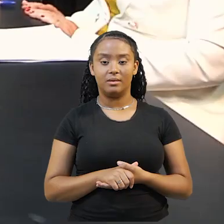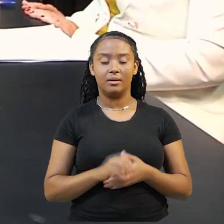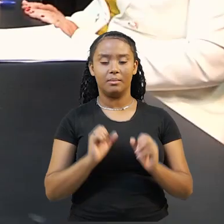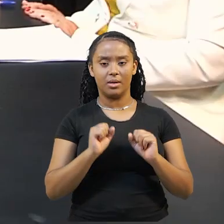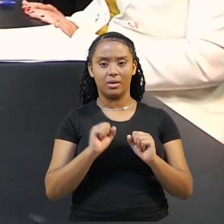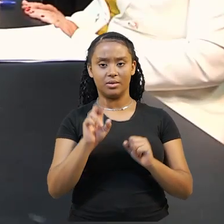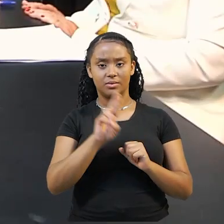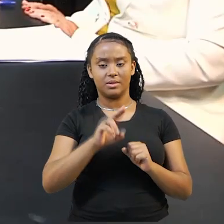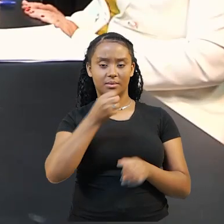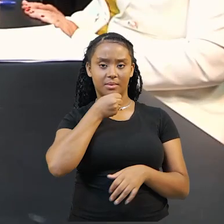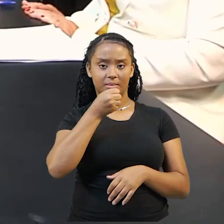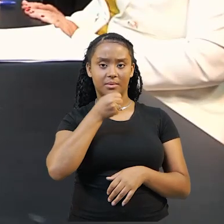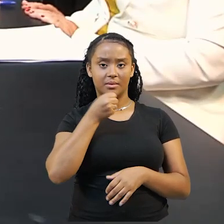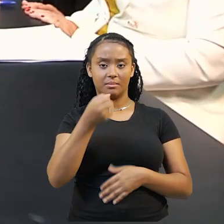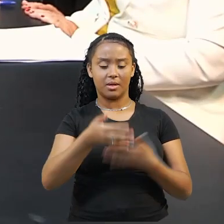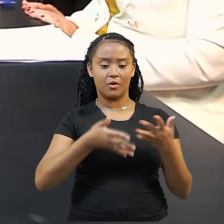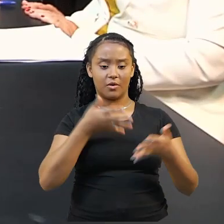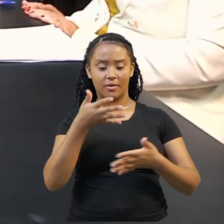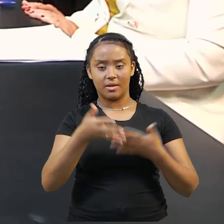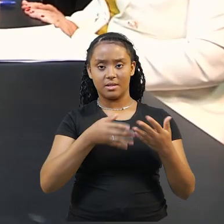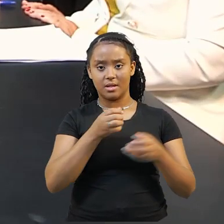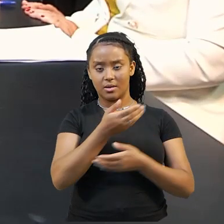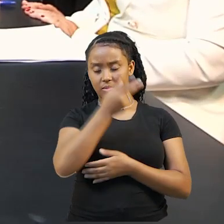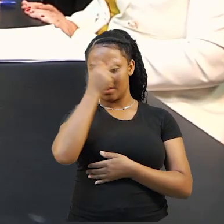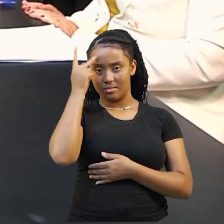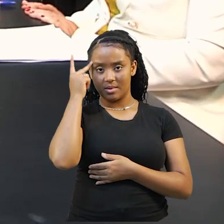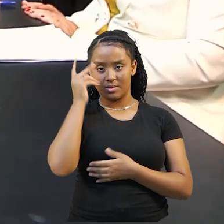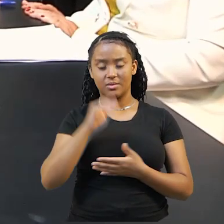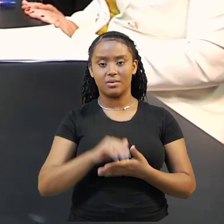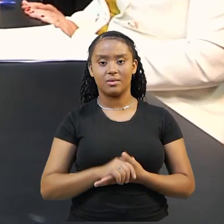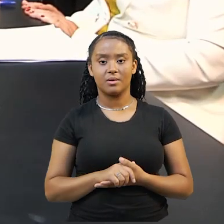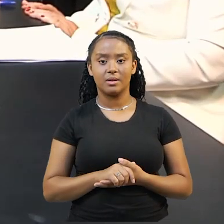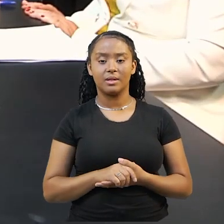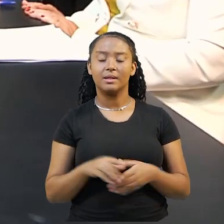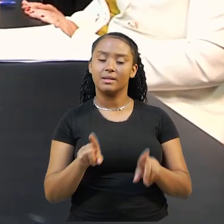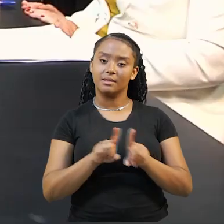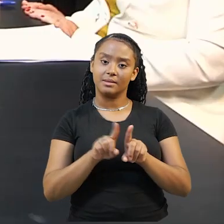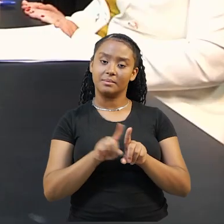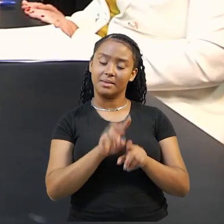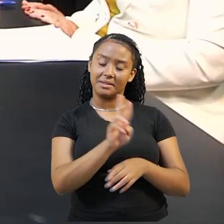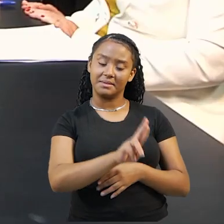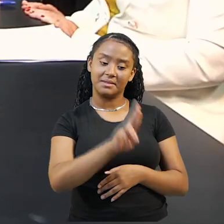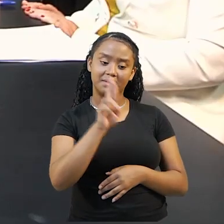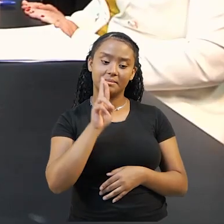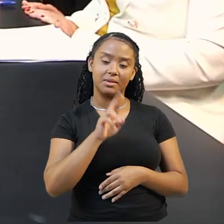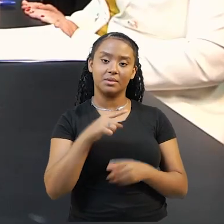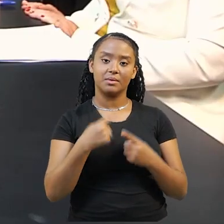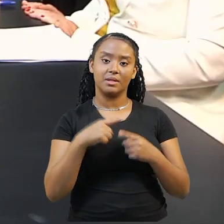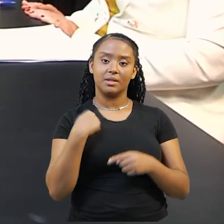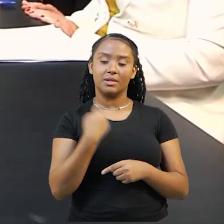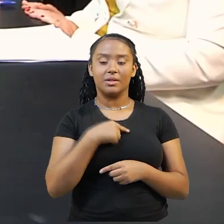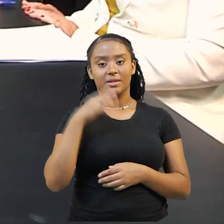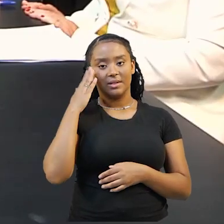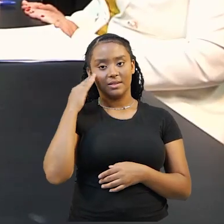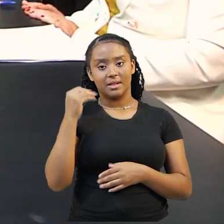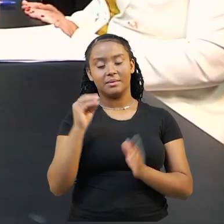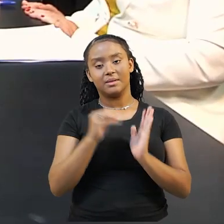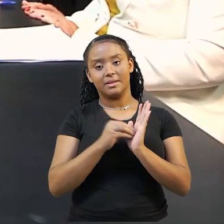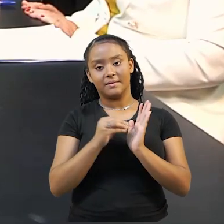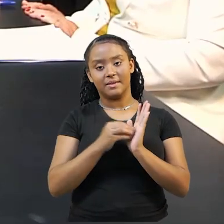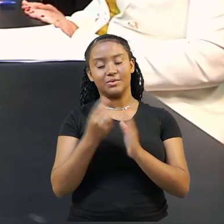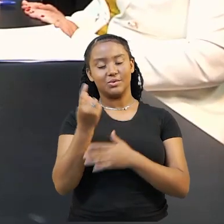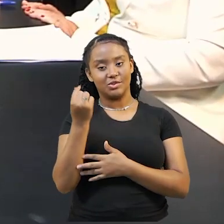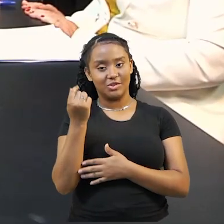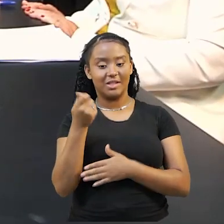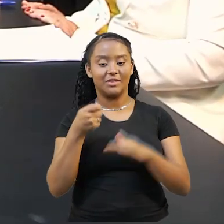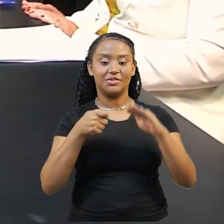utilize o microfone para falar com as pessoas. E se você puder nos responder, que a gente sabe, apesar da falta do dinheiro,